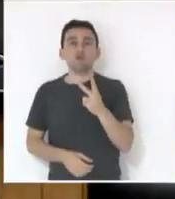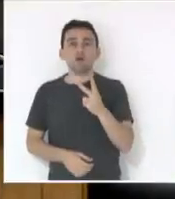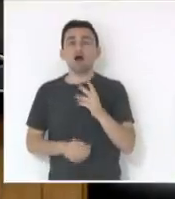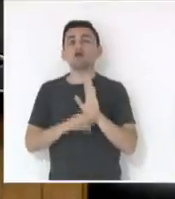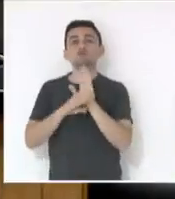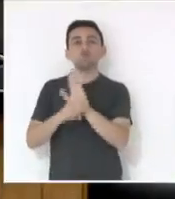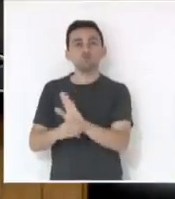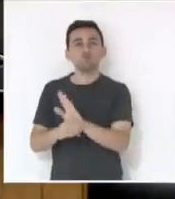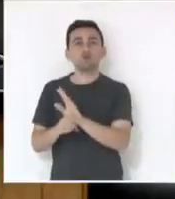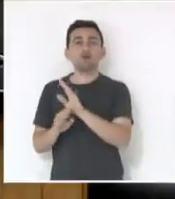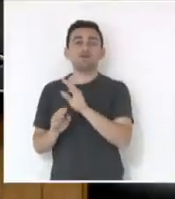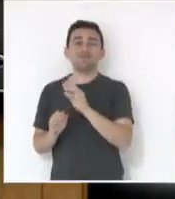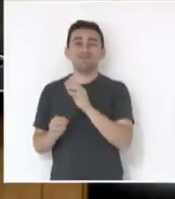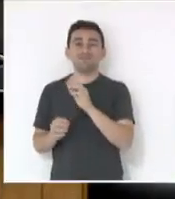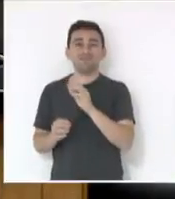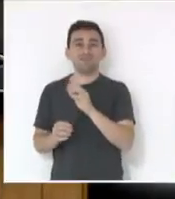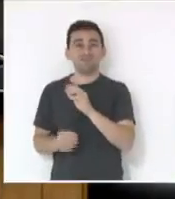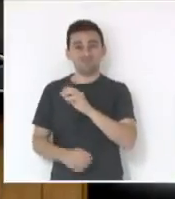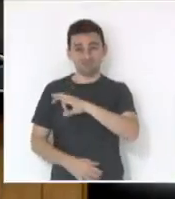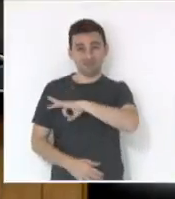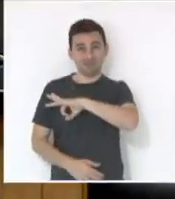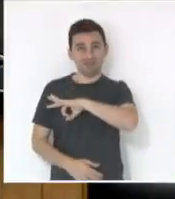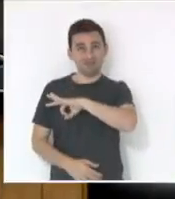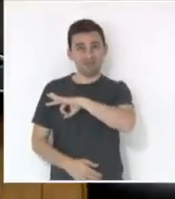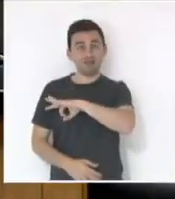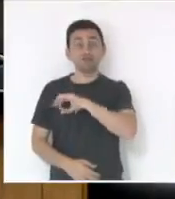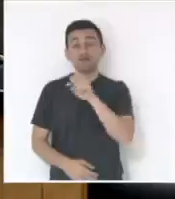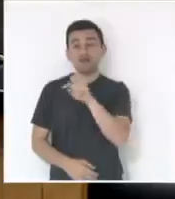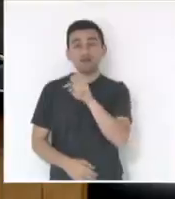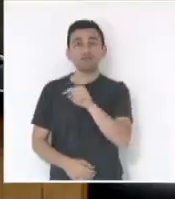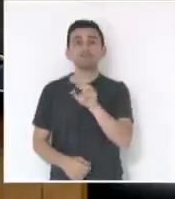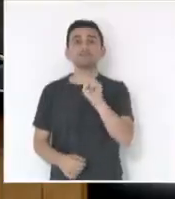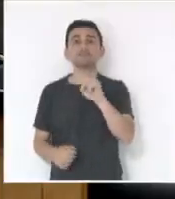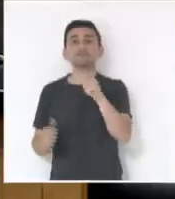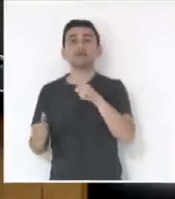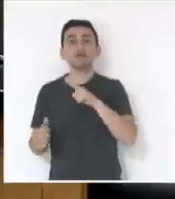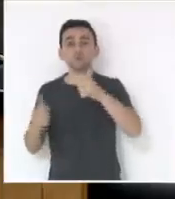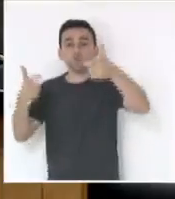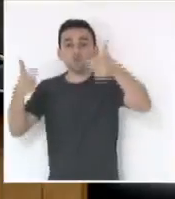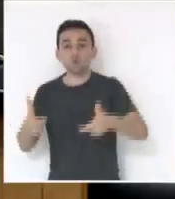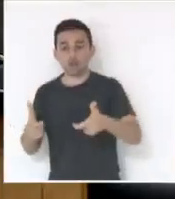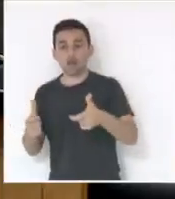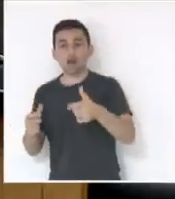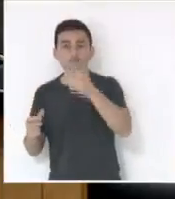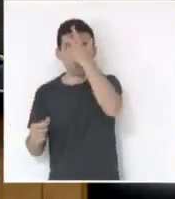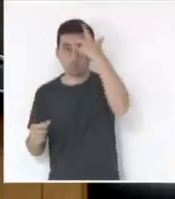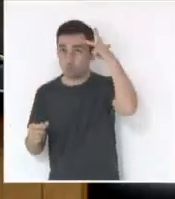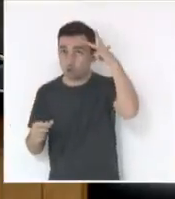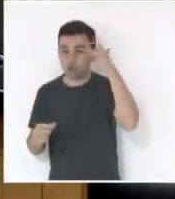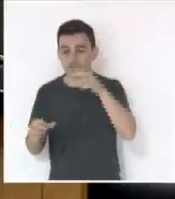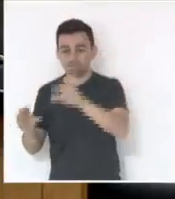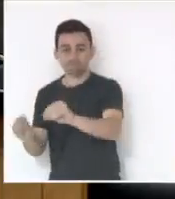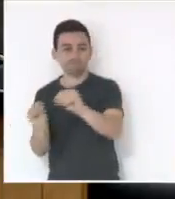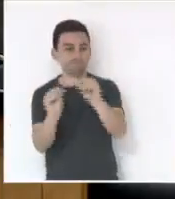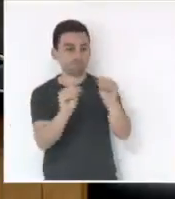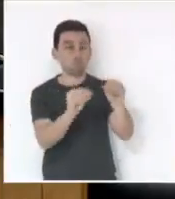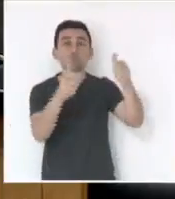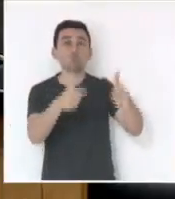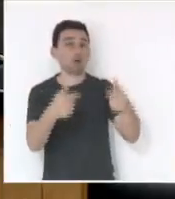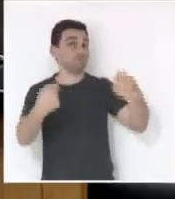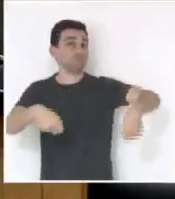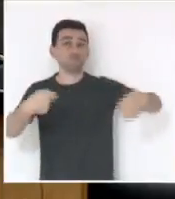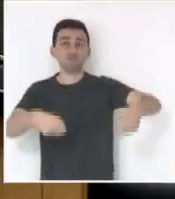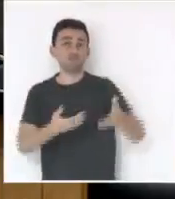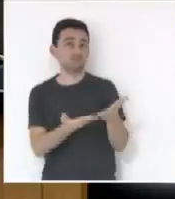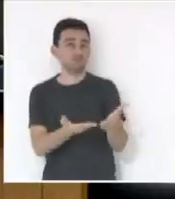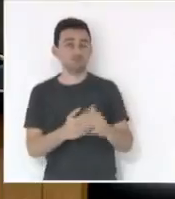cumprir, se tiver para onde levar as pessoas. Como é que vai tirar aquelas pessoas todas? Para onde que vai levar? A minha